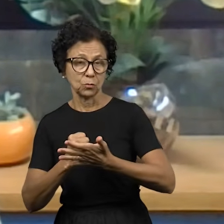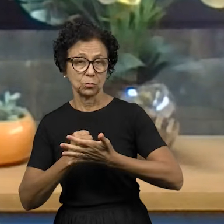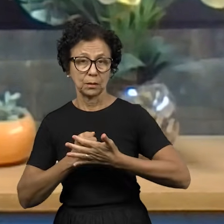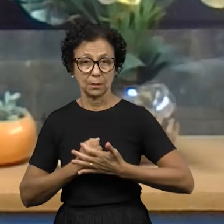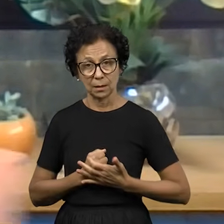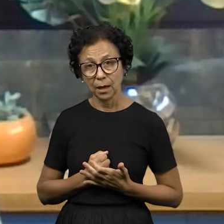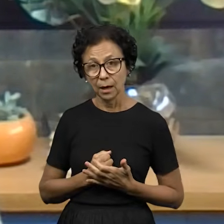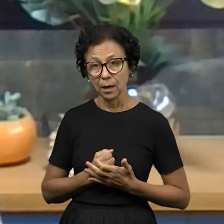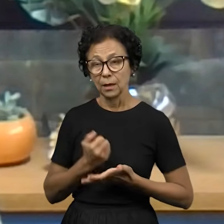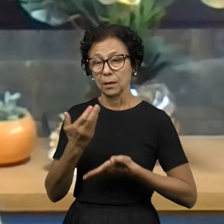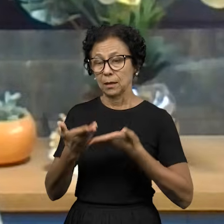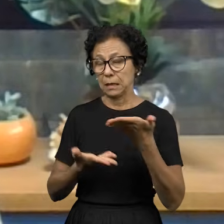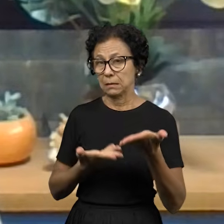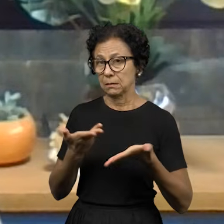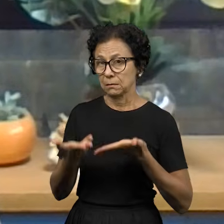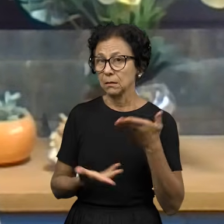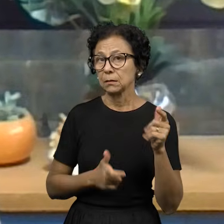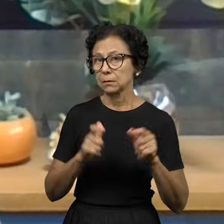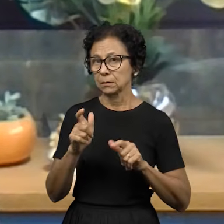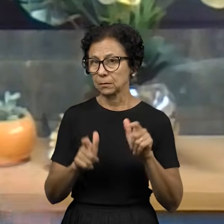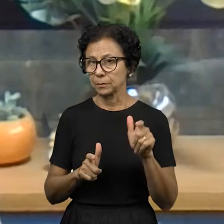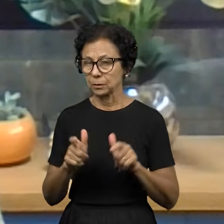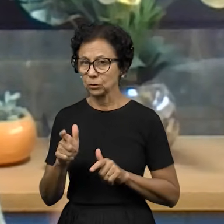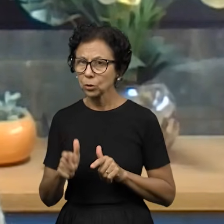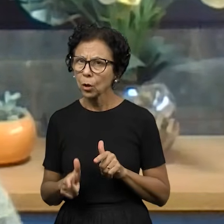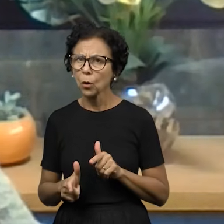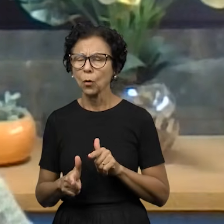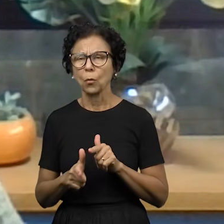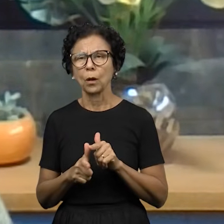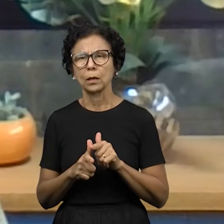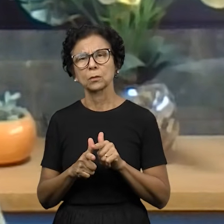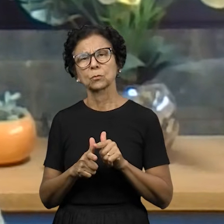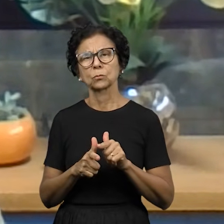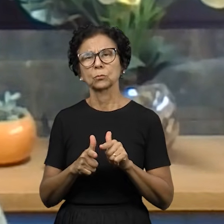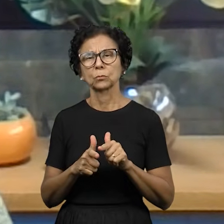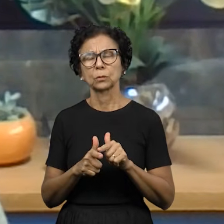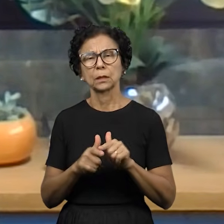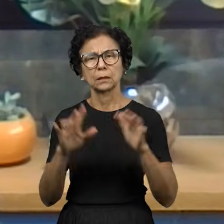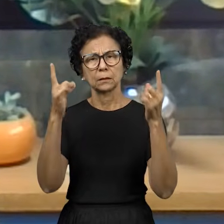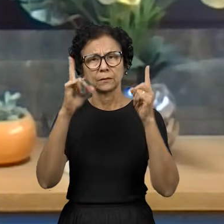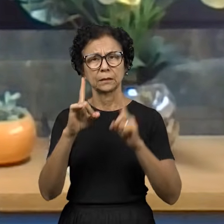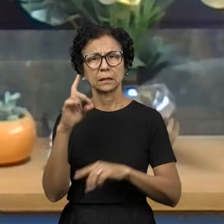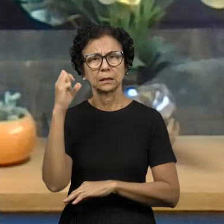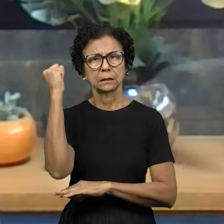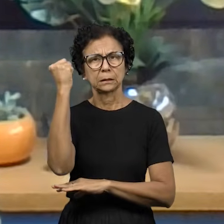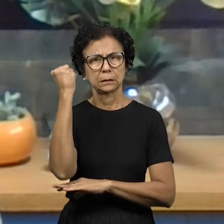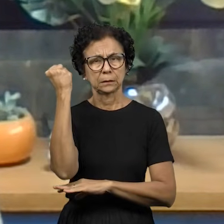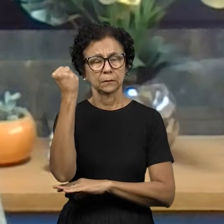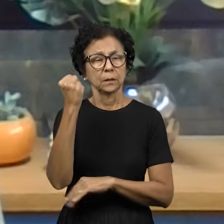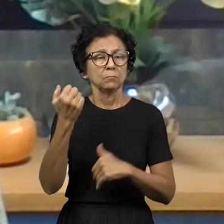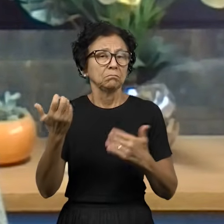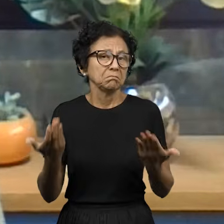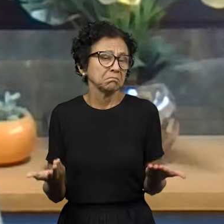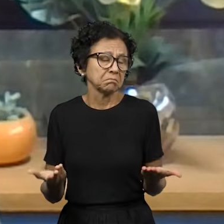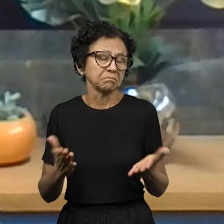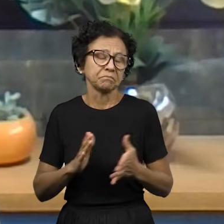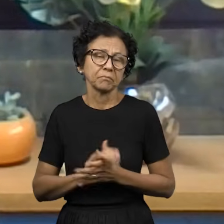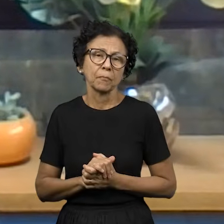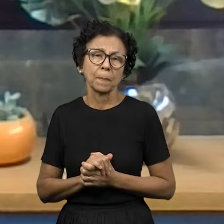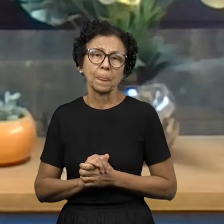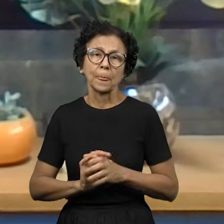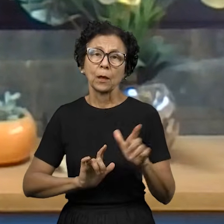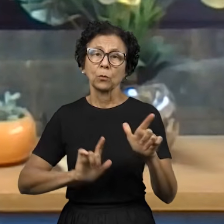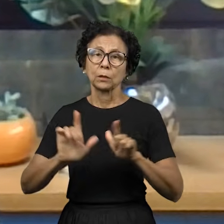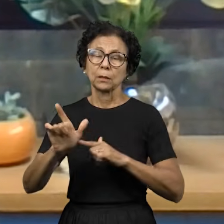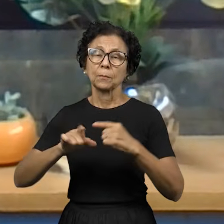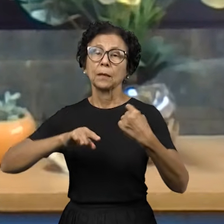posso estar dando assistência a essas pessoas com deficiências mais severas, por que não? Então, o objetivo do